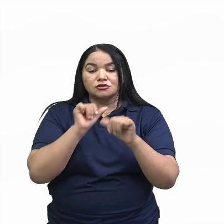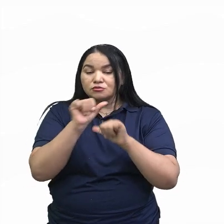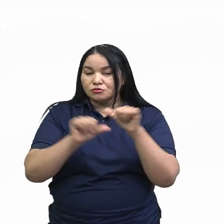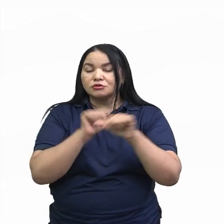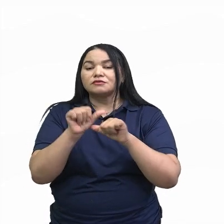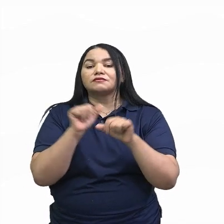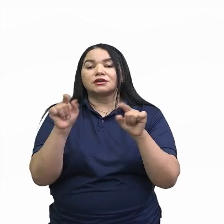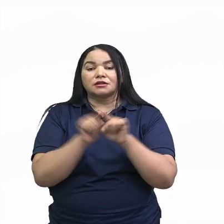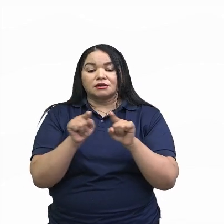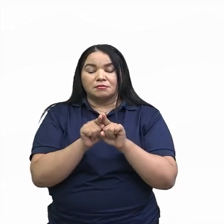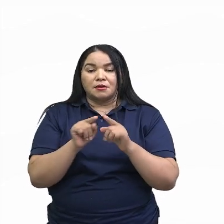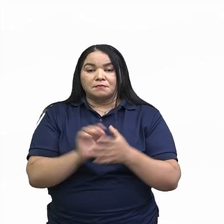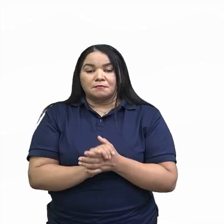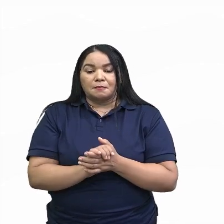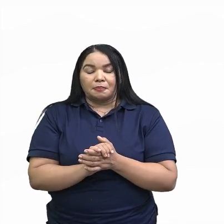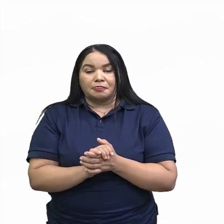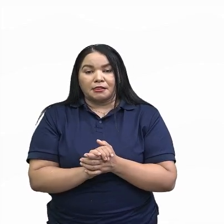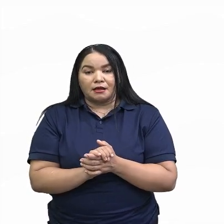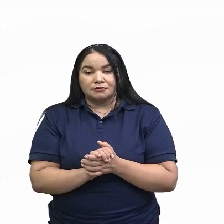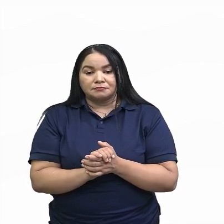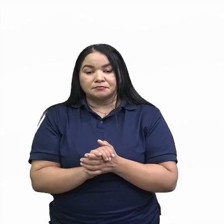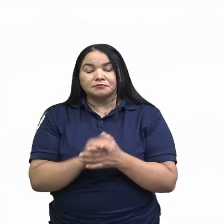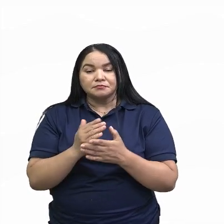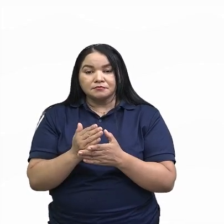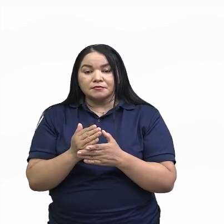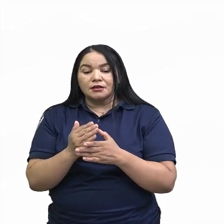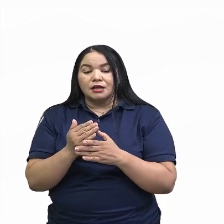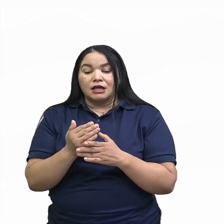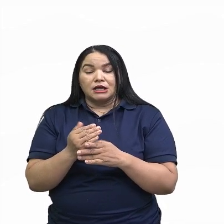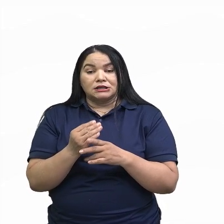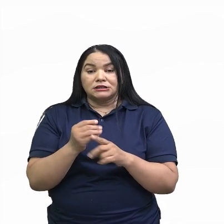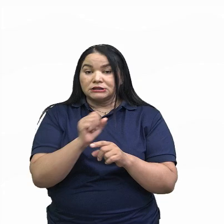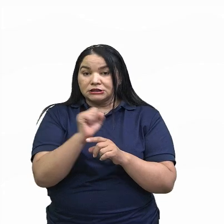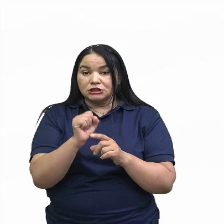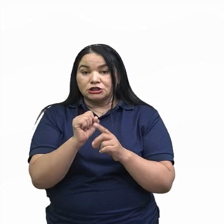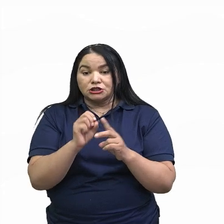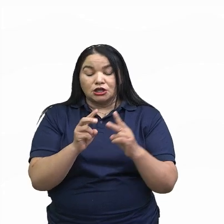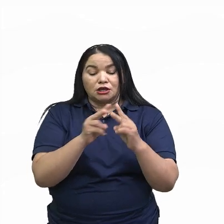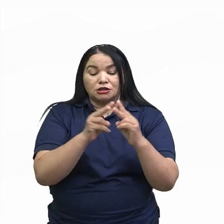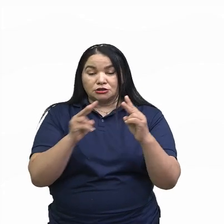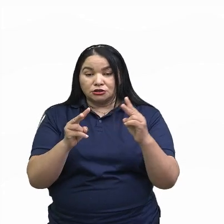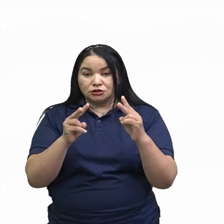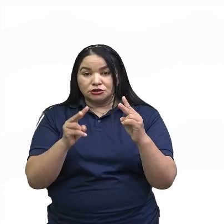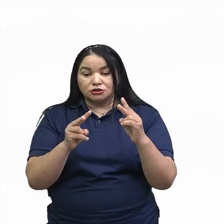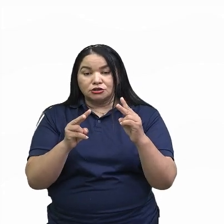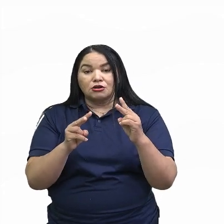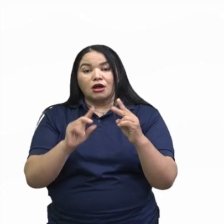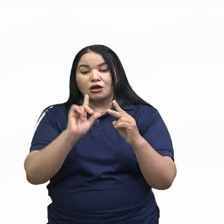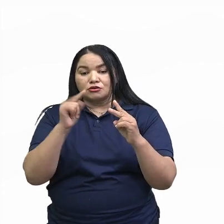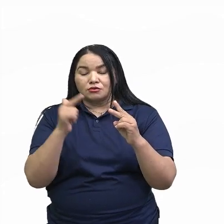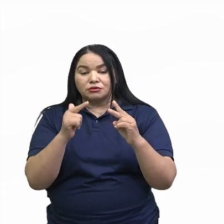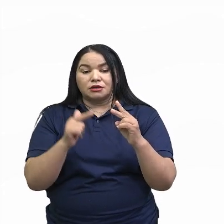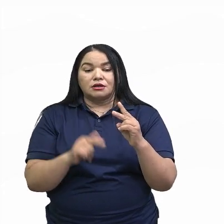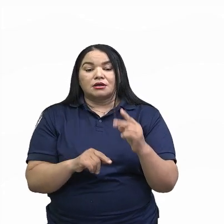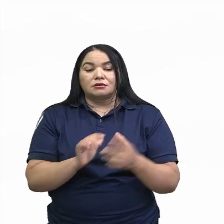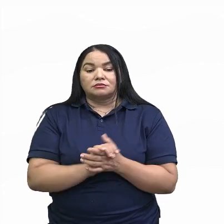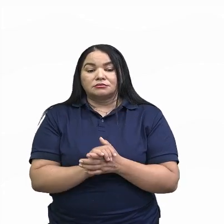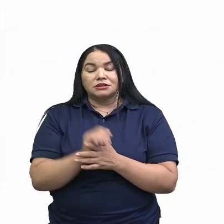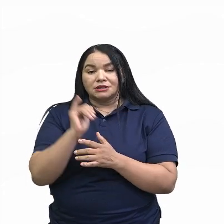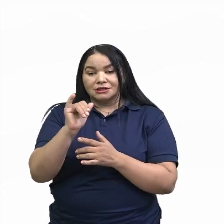a replicação ou transcrição. Então, enquanto a deleção retirou, a inserção vai inserir um par de